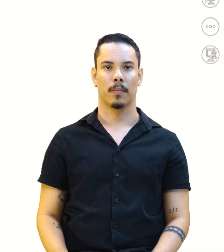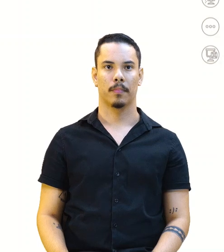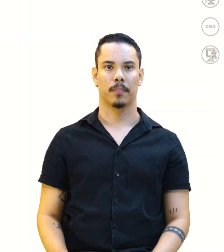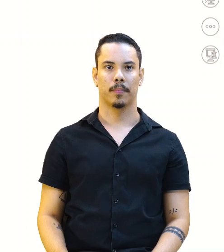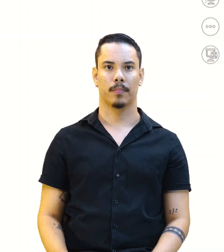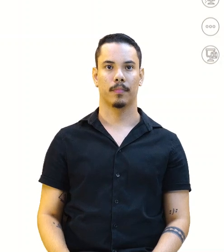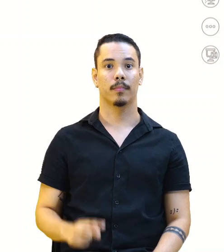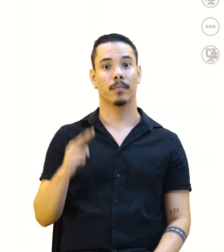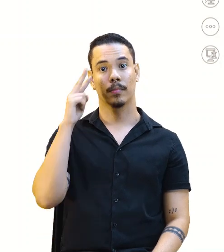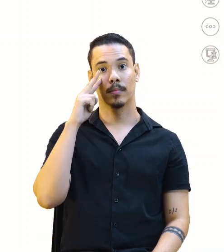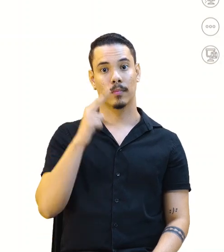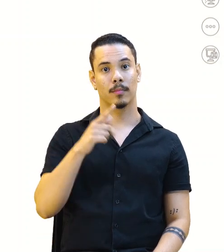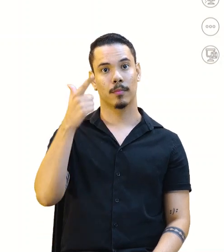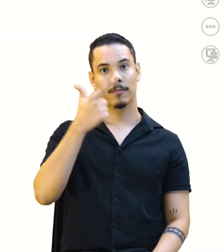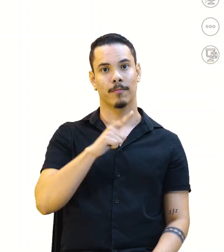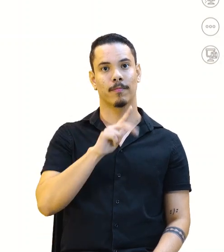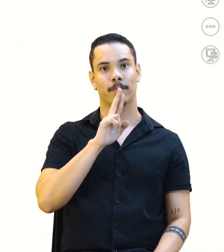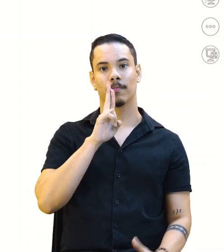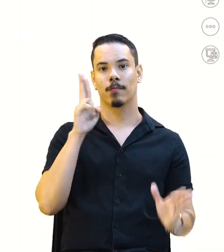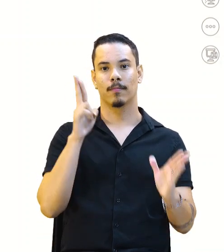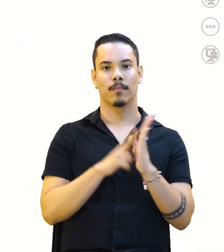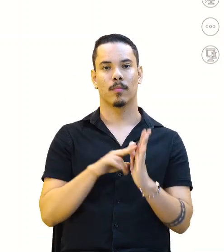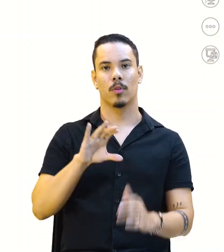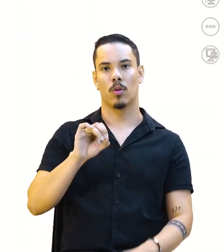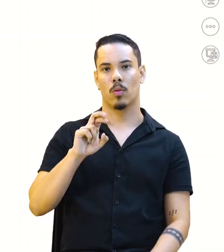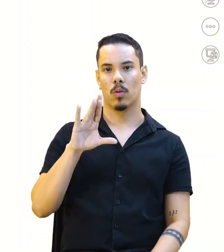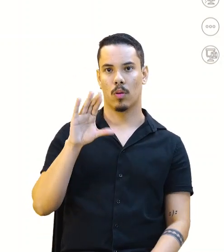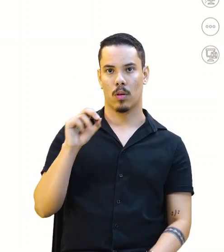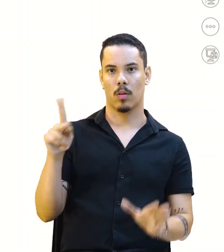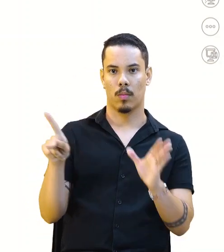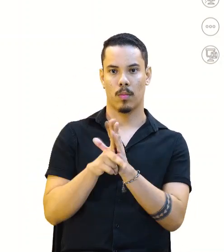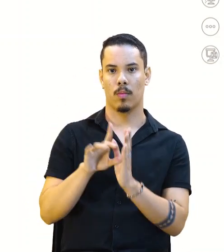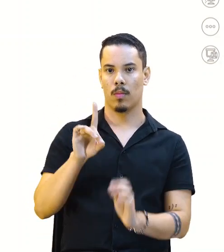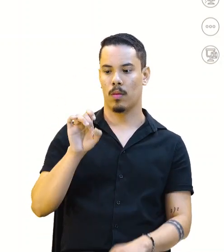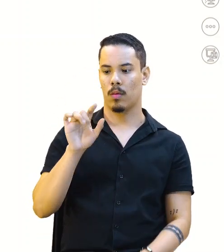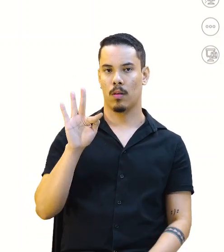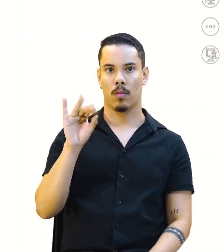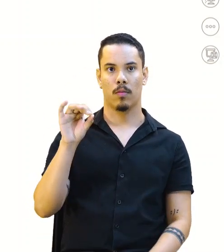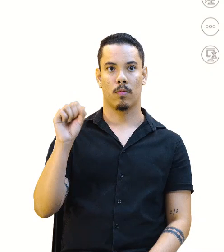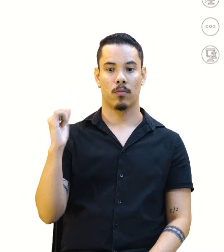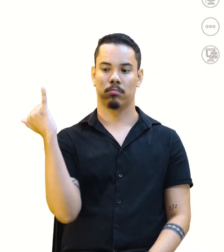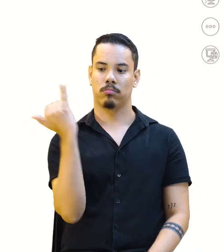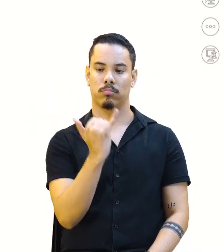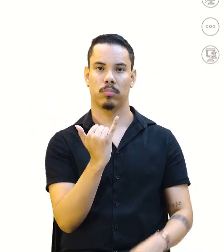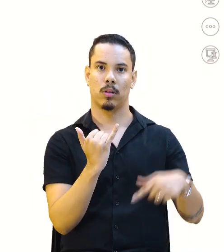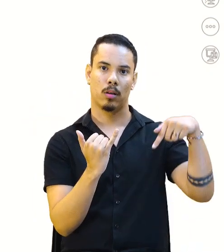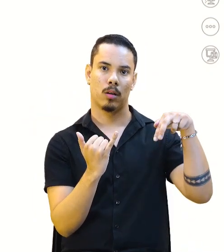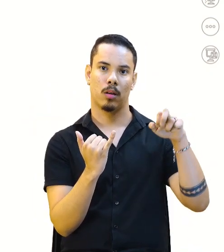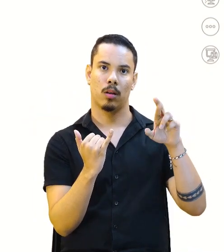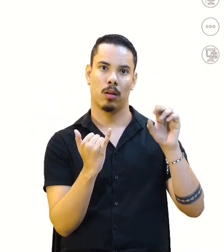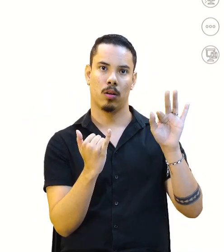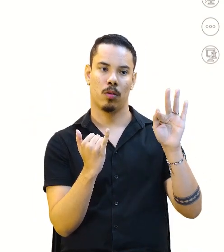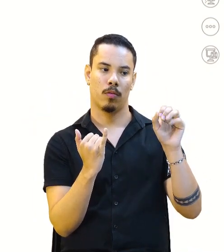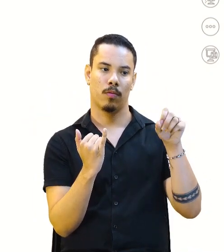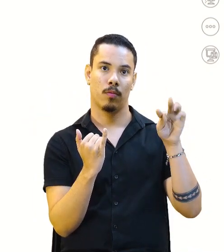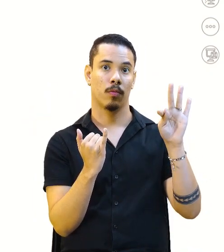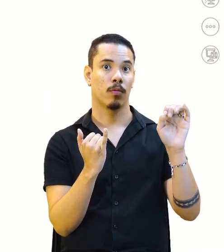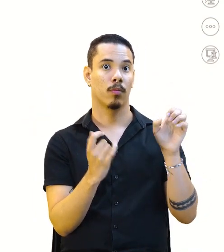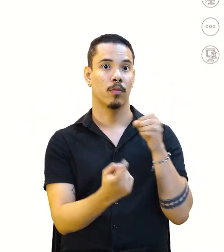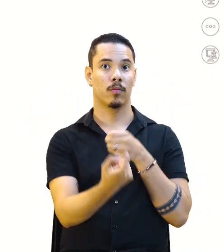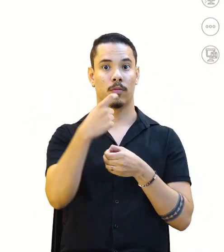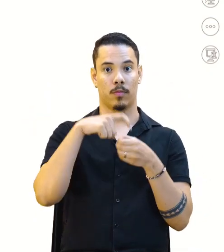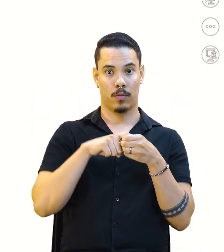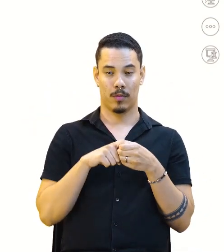reveja a resposta do oráculo de Delfos a Querofonte. Vamos voltar lá atrás, durante a aula. Qual